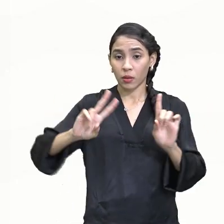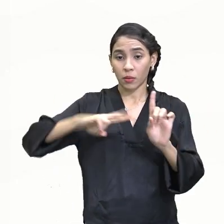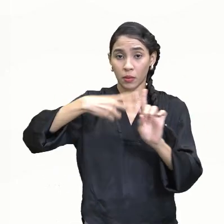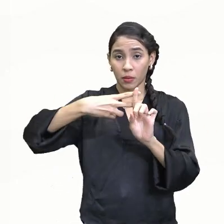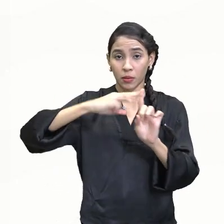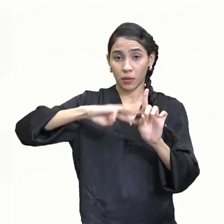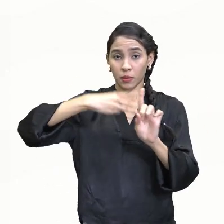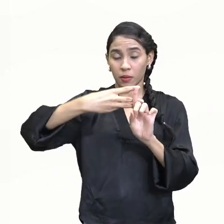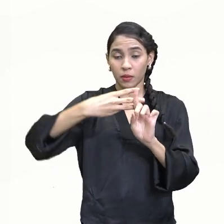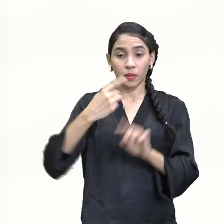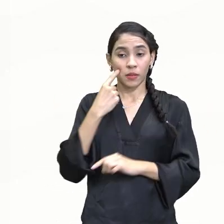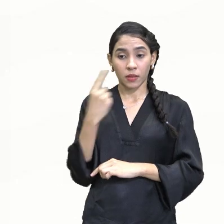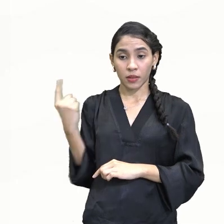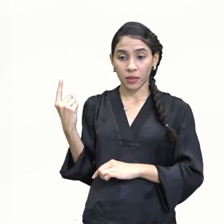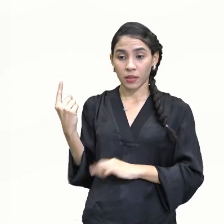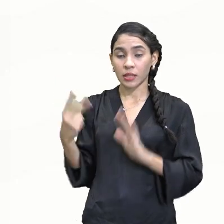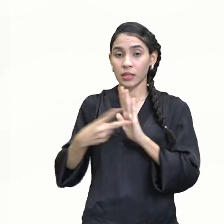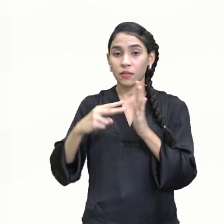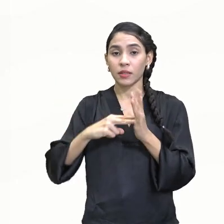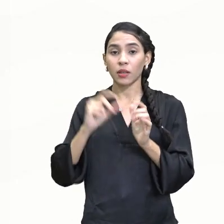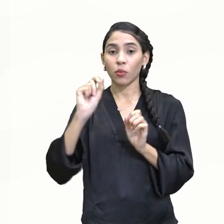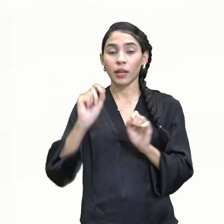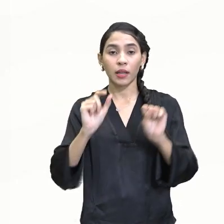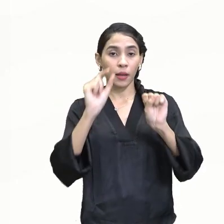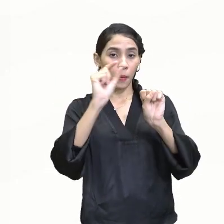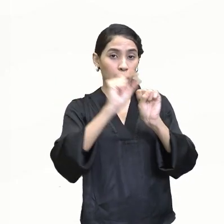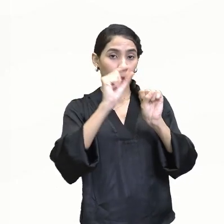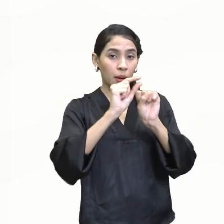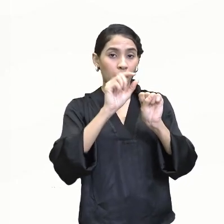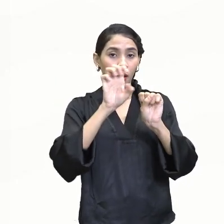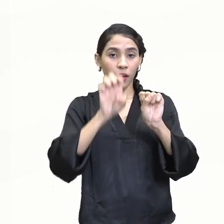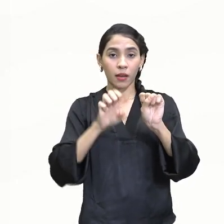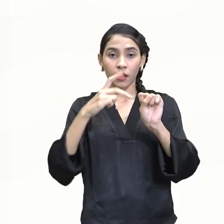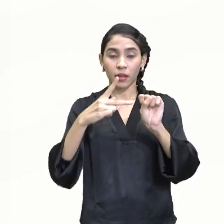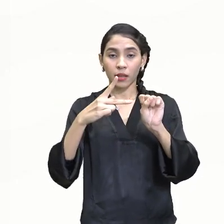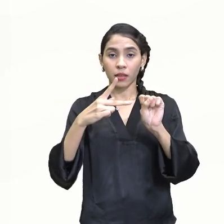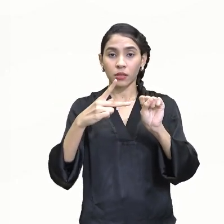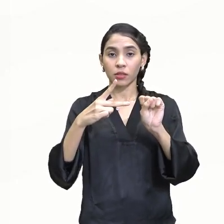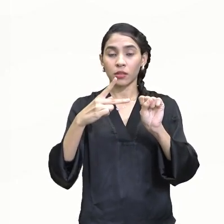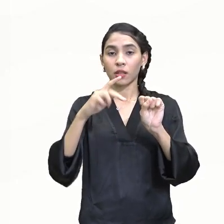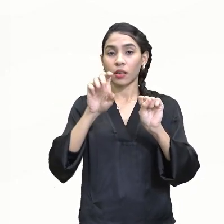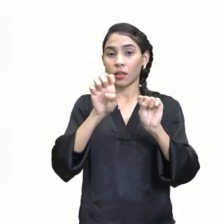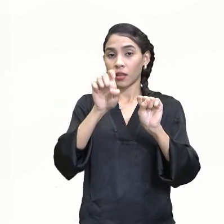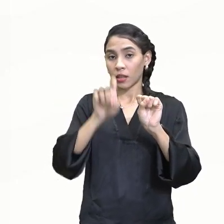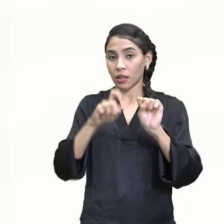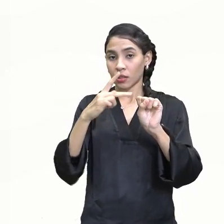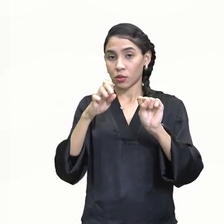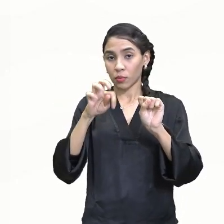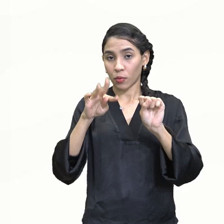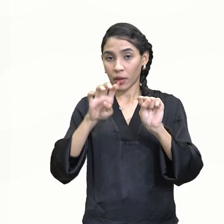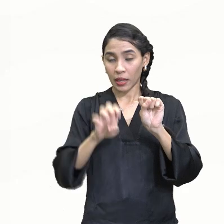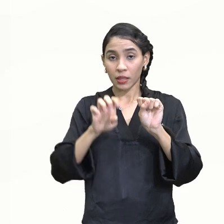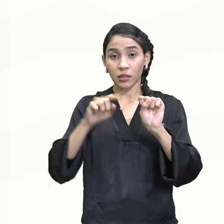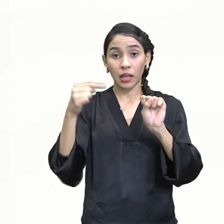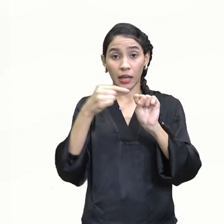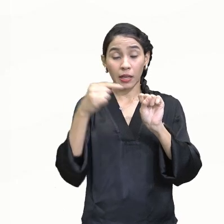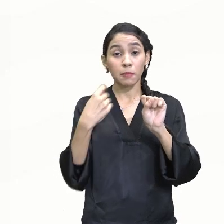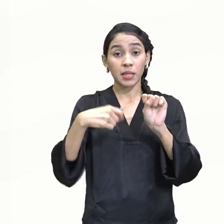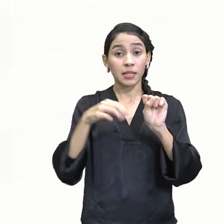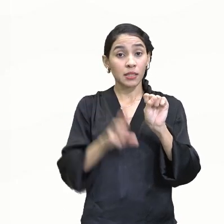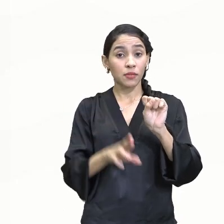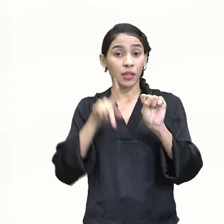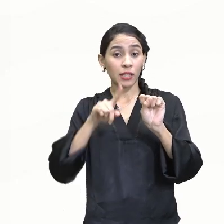exponencial, significa que tem um expoente aqui. Então, essa base ela tem que ser diferente de